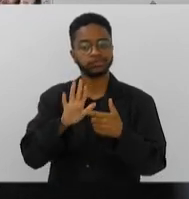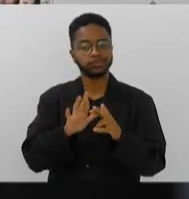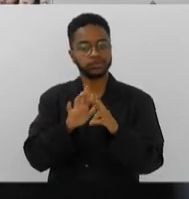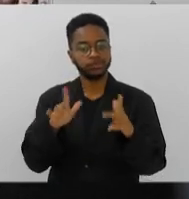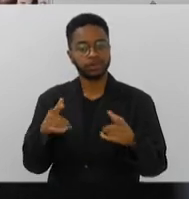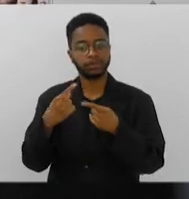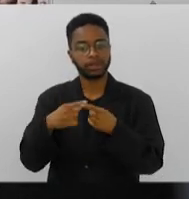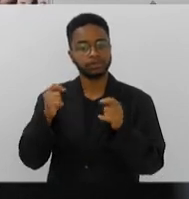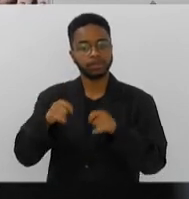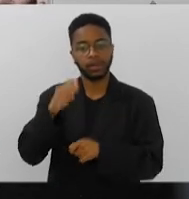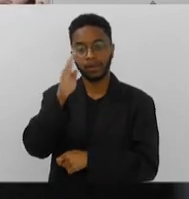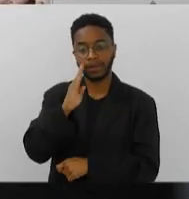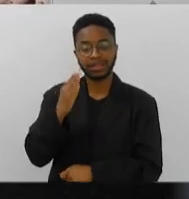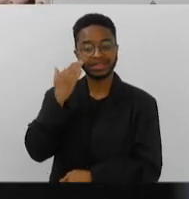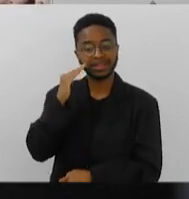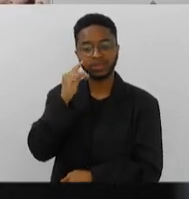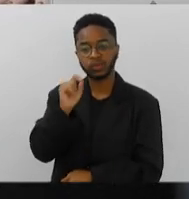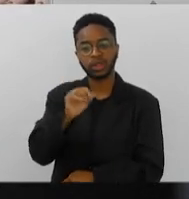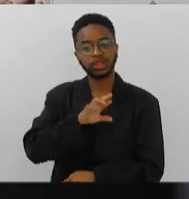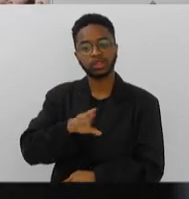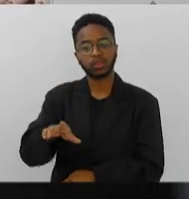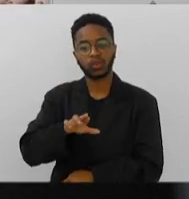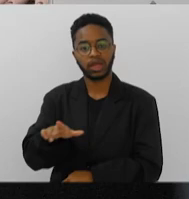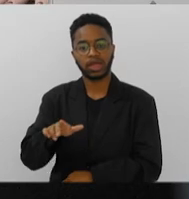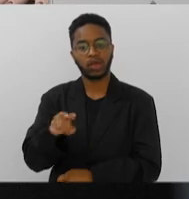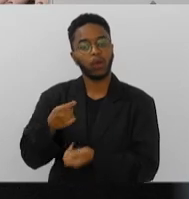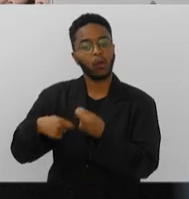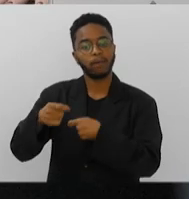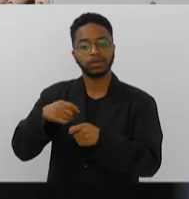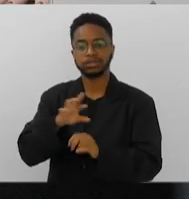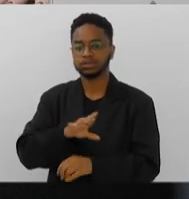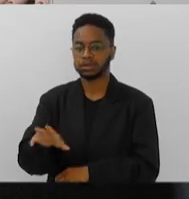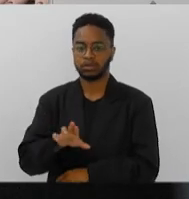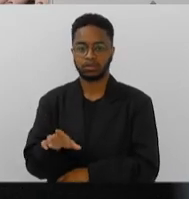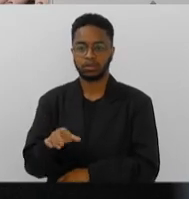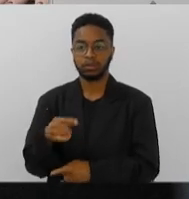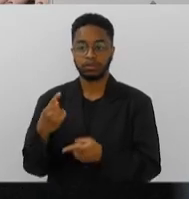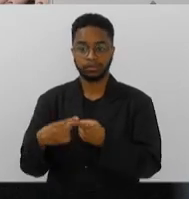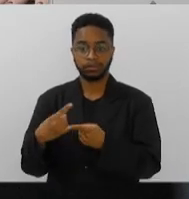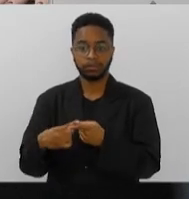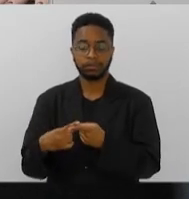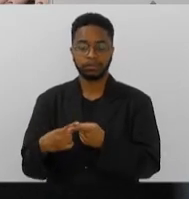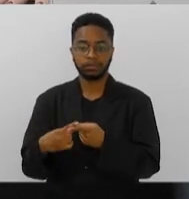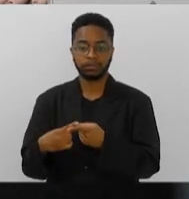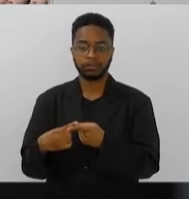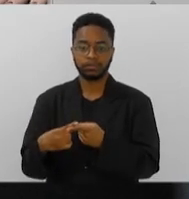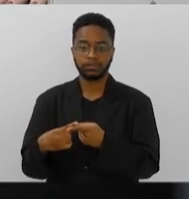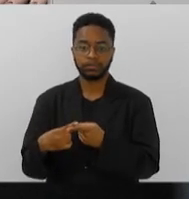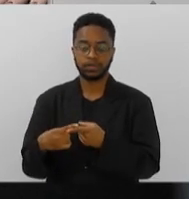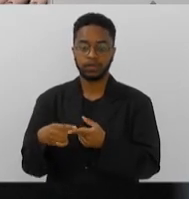que não é mais uma situação comercial. Que